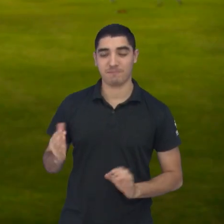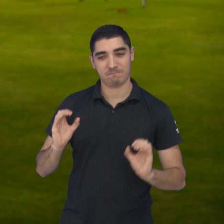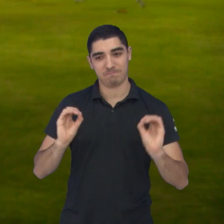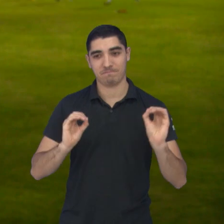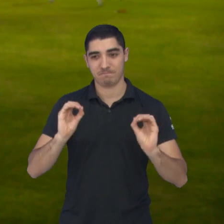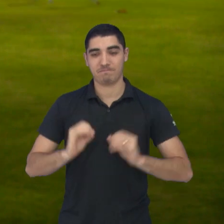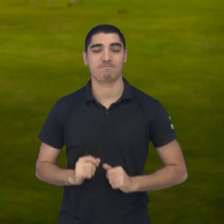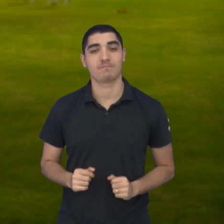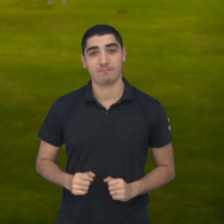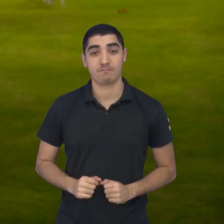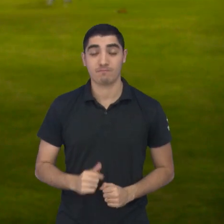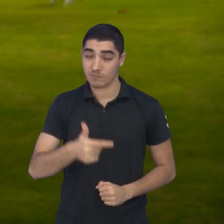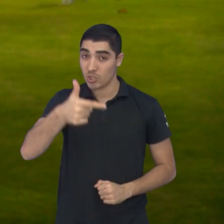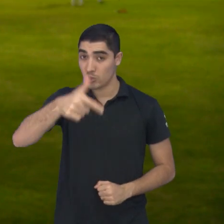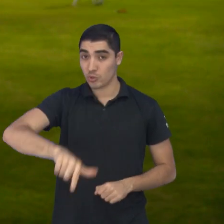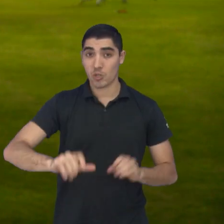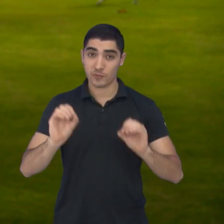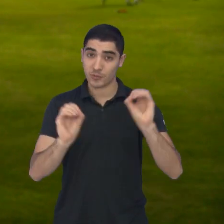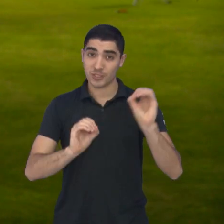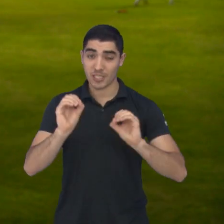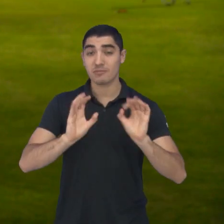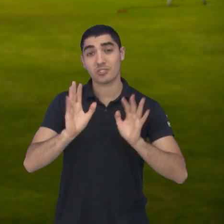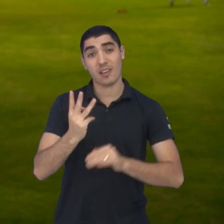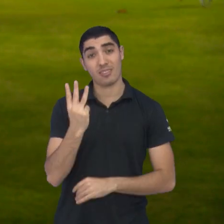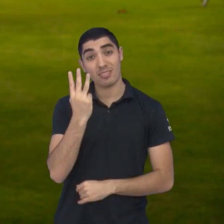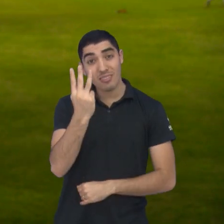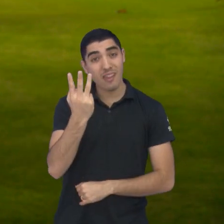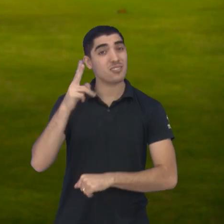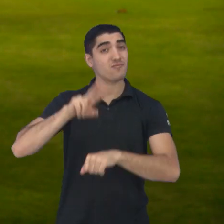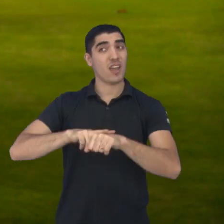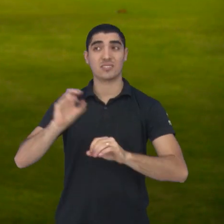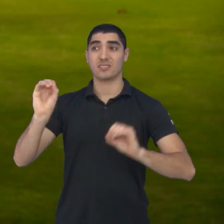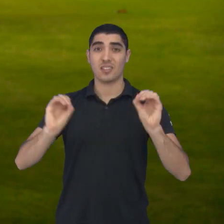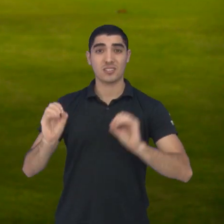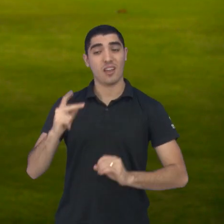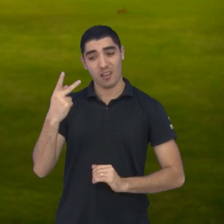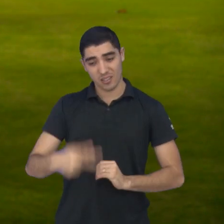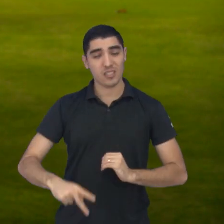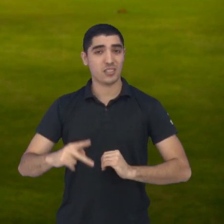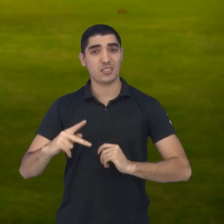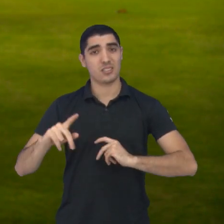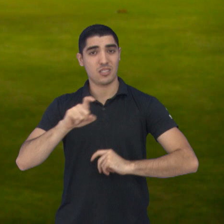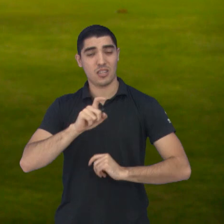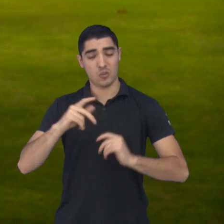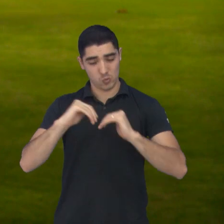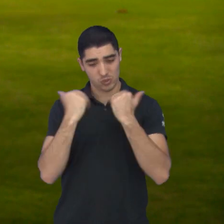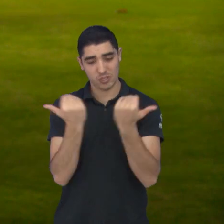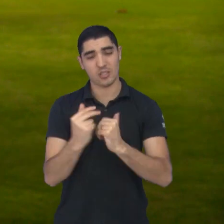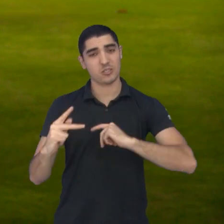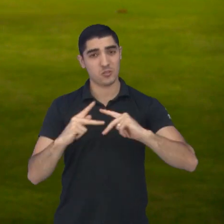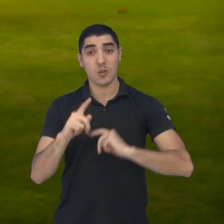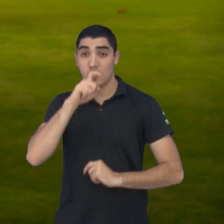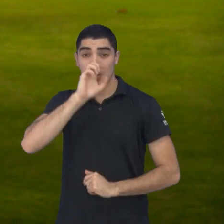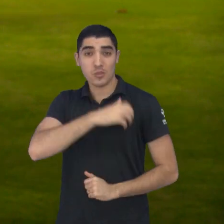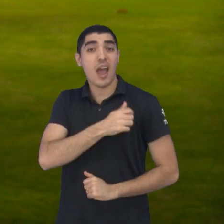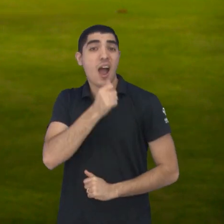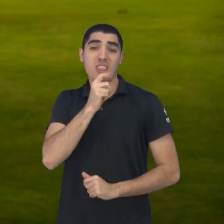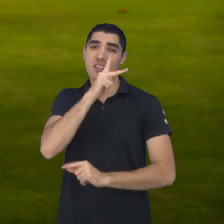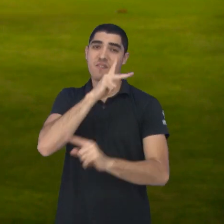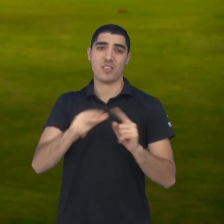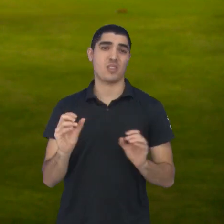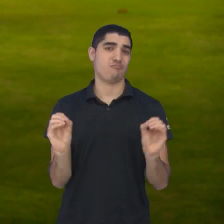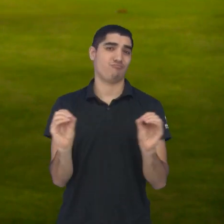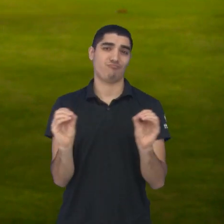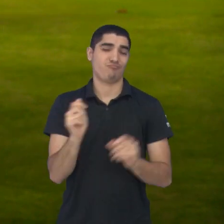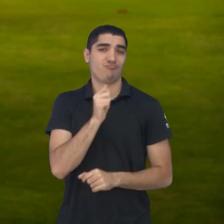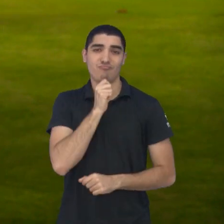um 0-0, o terceiro dentro do Martins Pereira. O São José segue sem ganhar dentro do Brasileirão da Série D. Mas